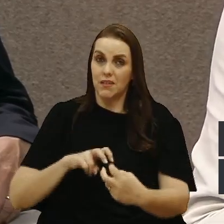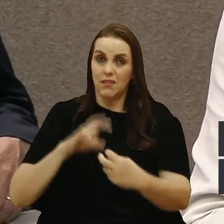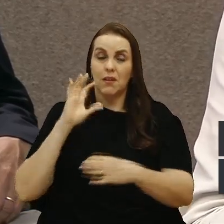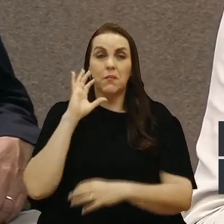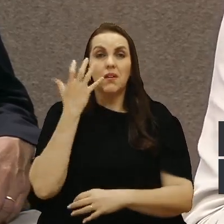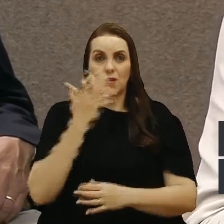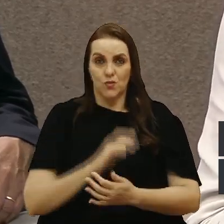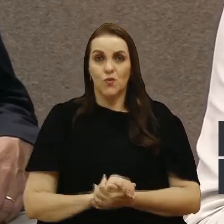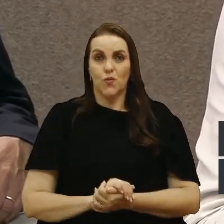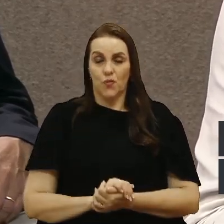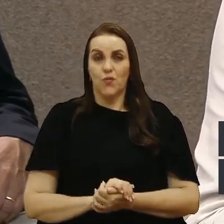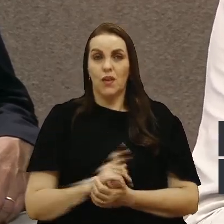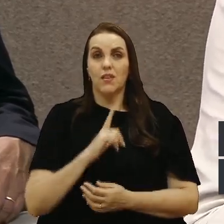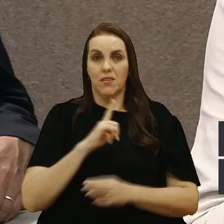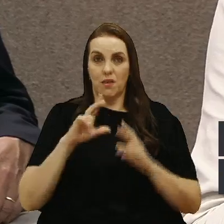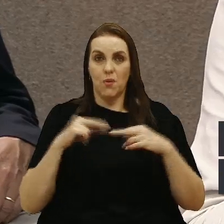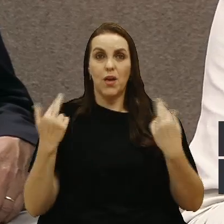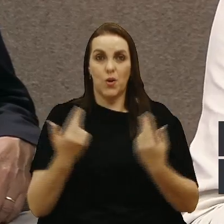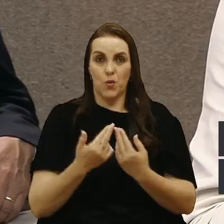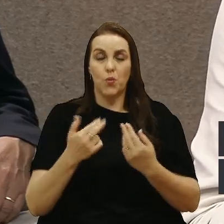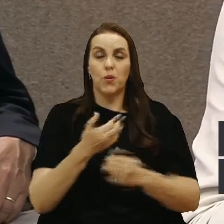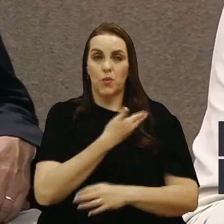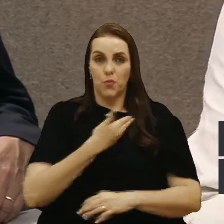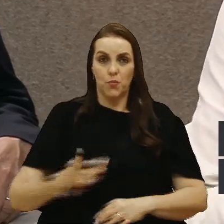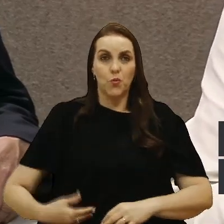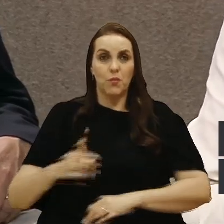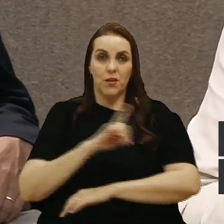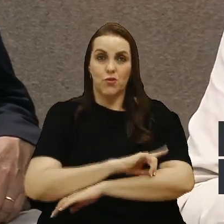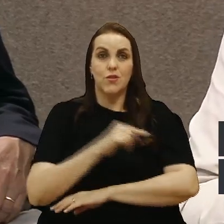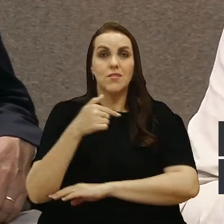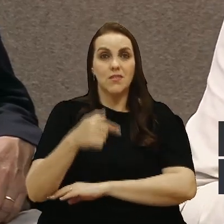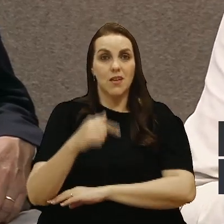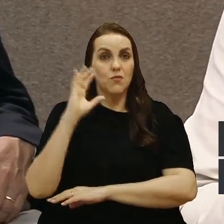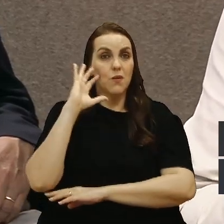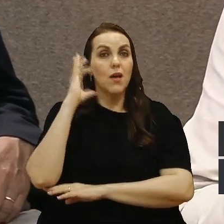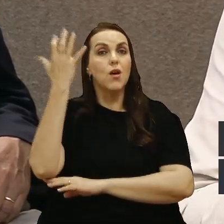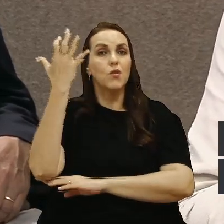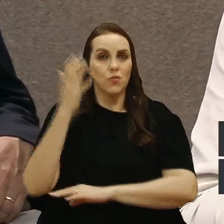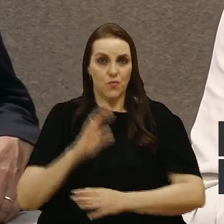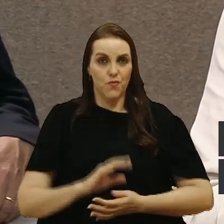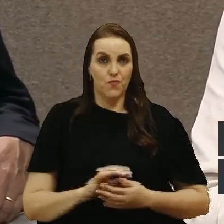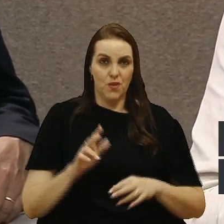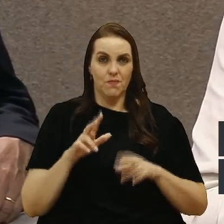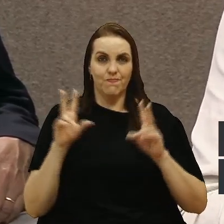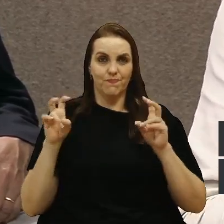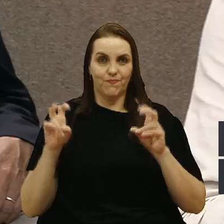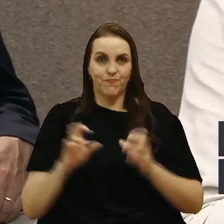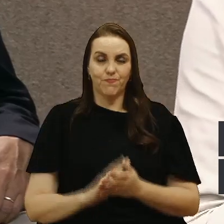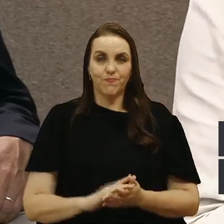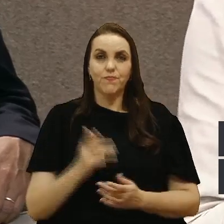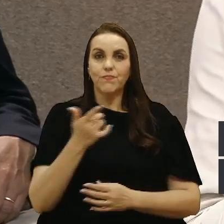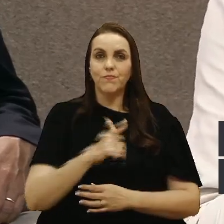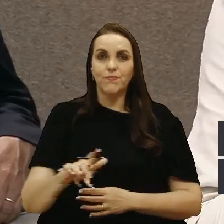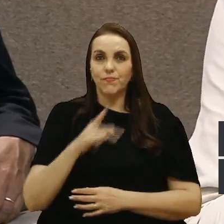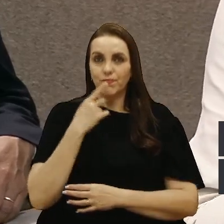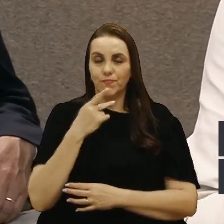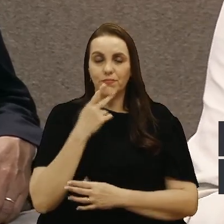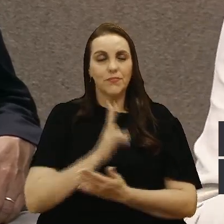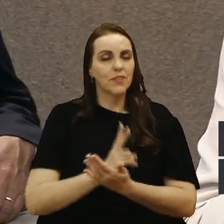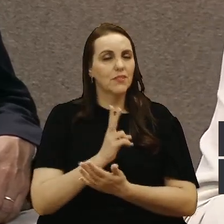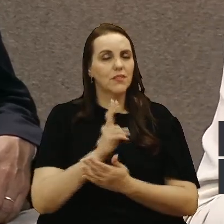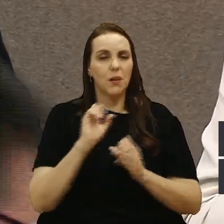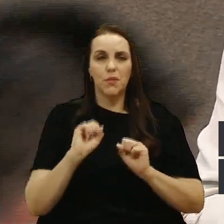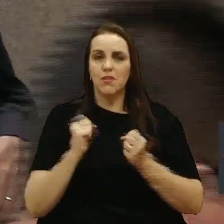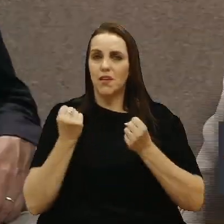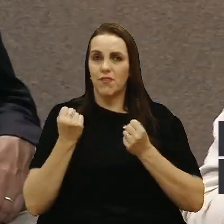que vamos ter uma audiência pública aqui dia 7 para resolver essa questão. E, mais uma vez, dizer aqui, sempre defendi a secretária, eu